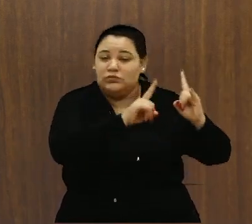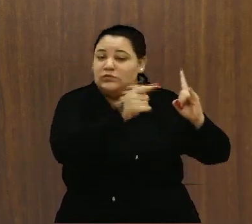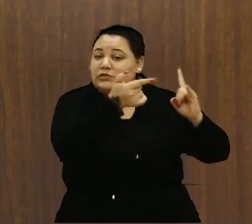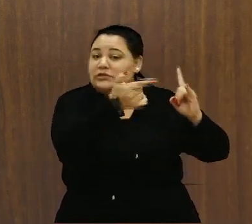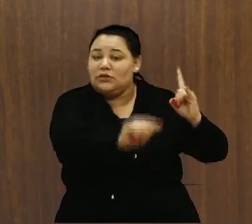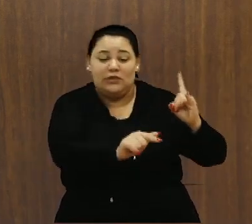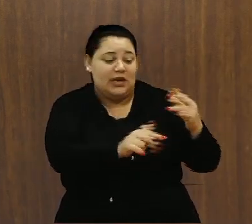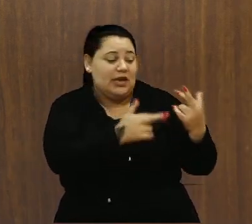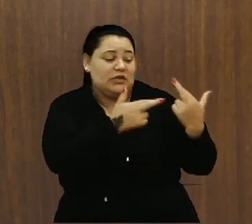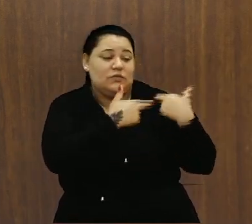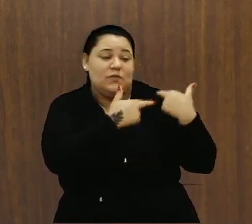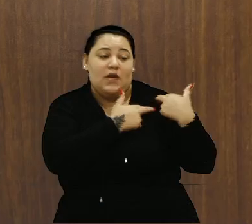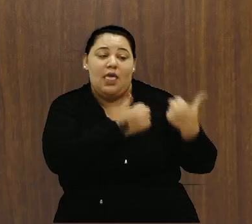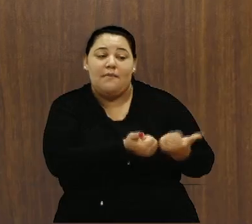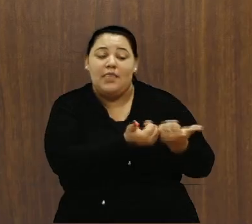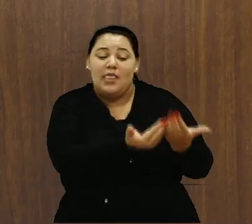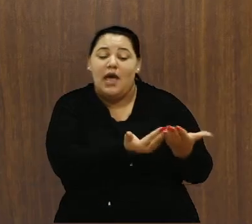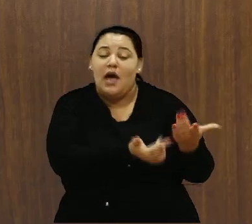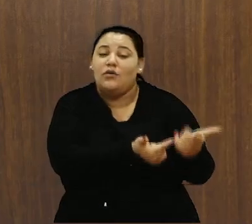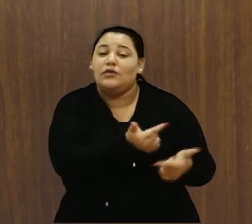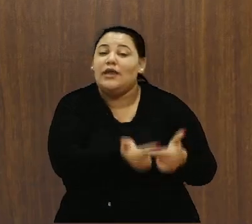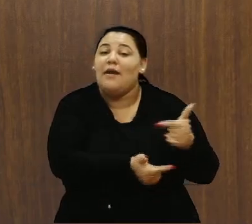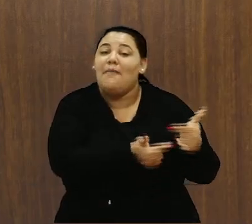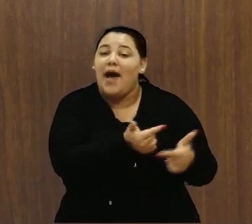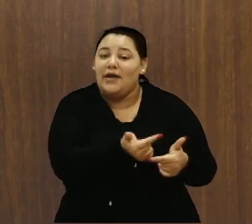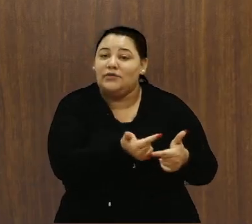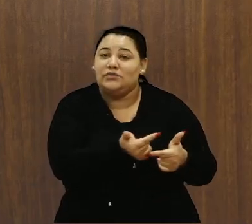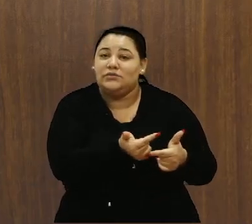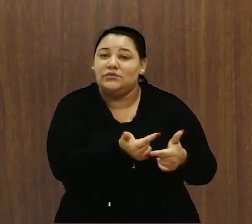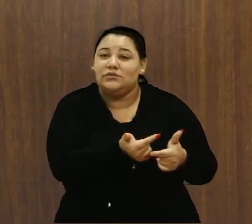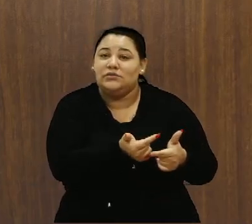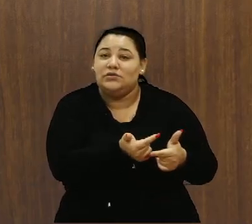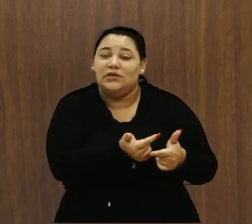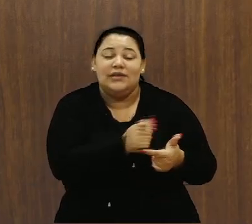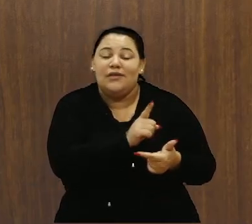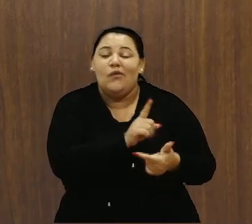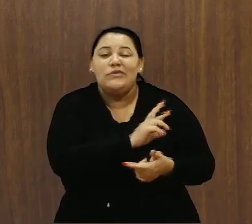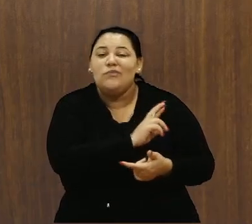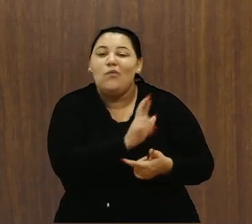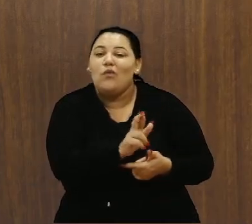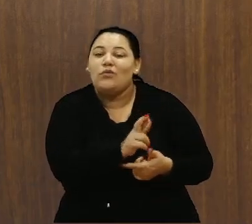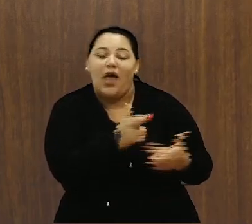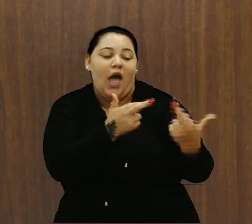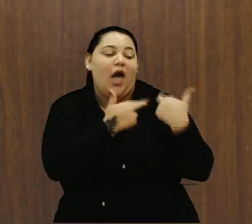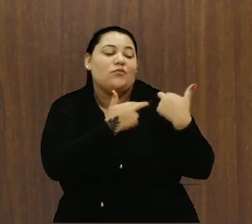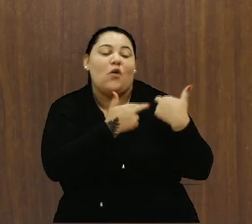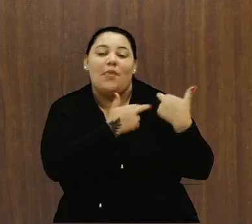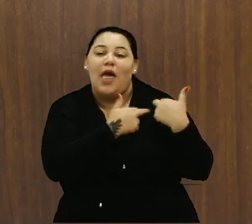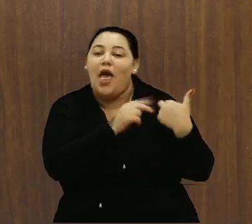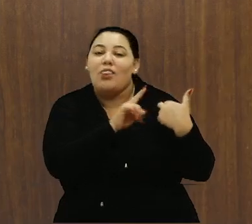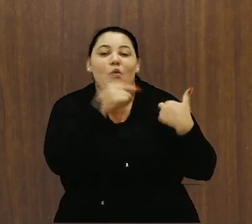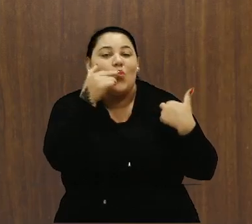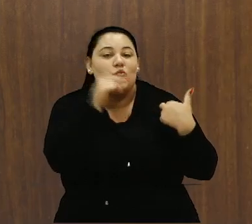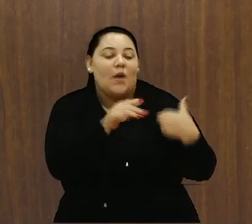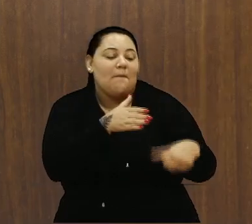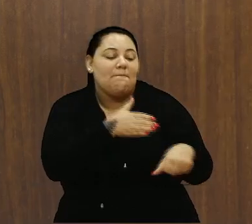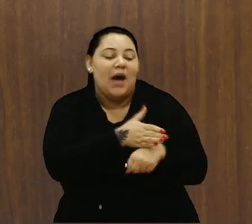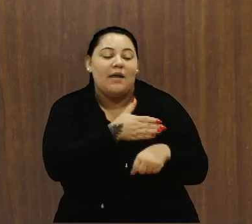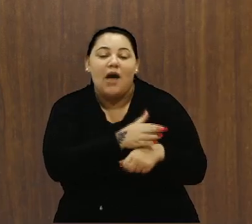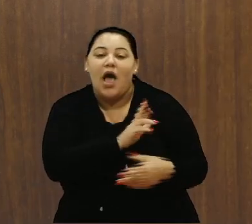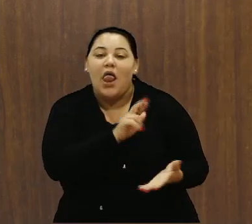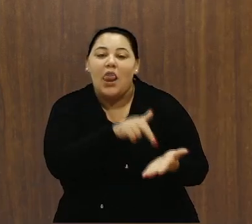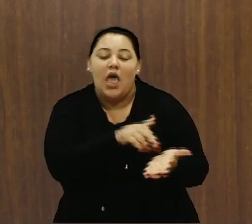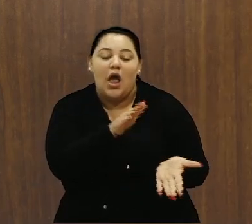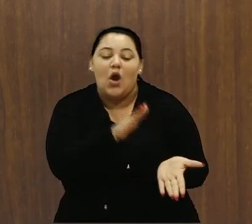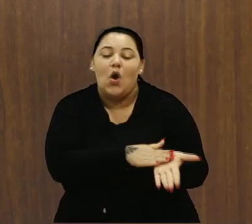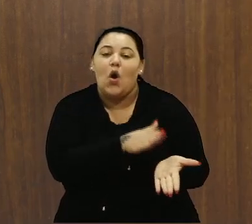responsabilizados por prestar os serviços, eles não conseguem entrar na realidade das pessoas e cobrar